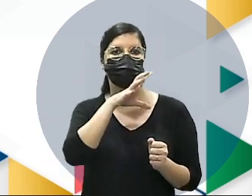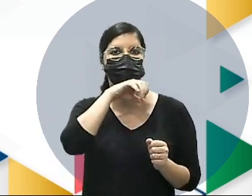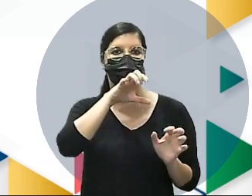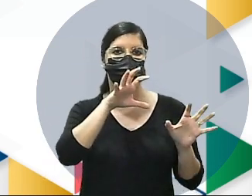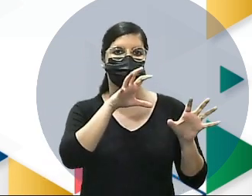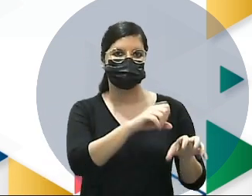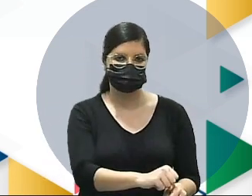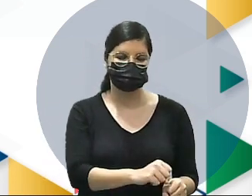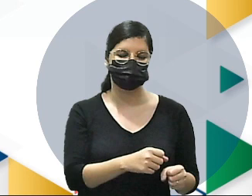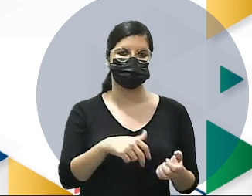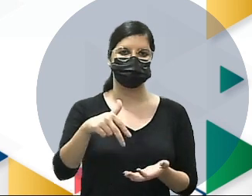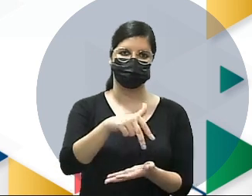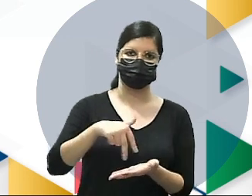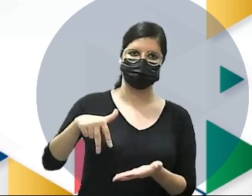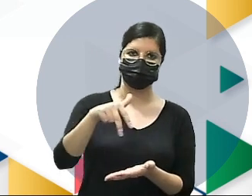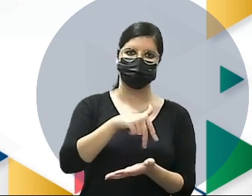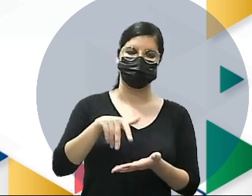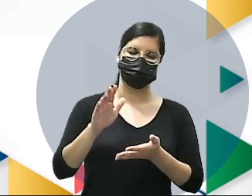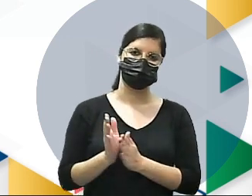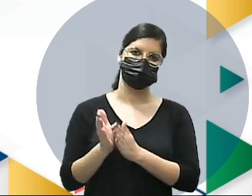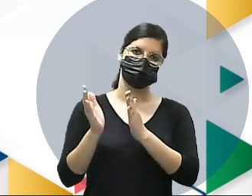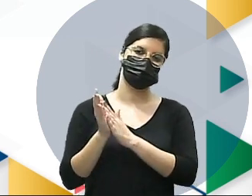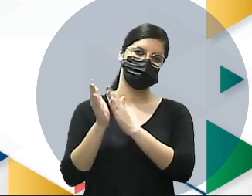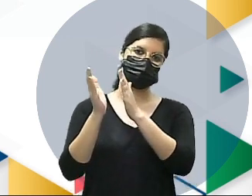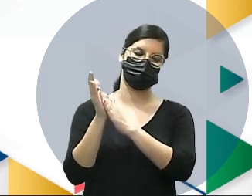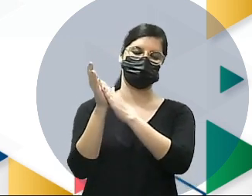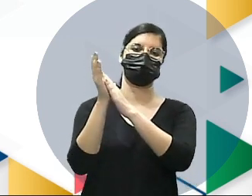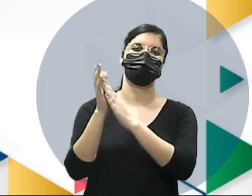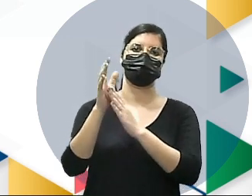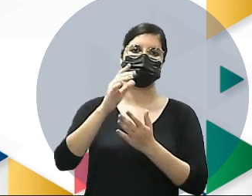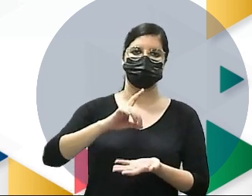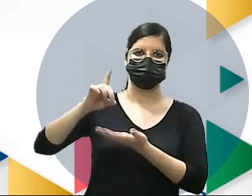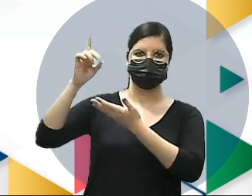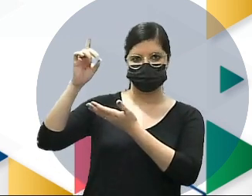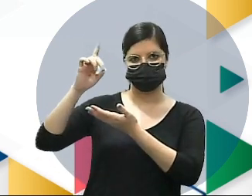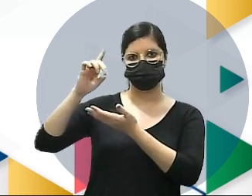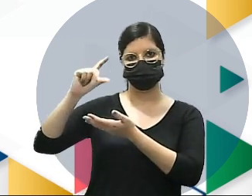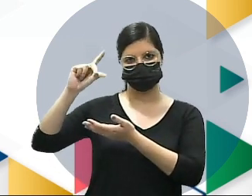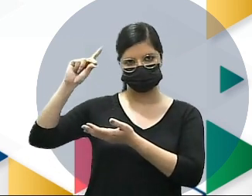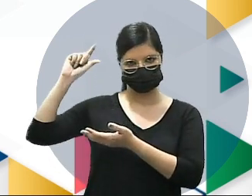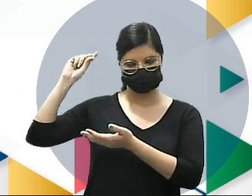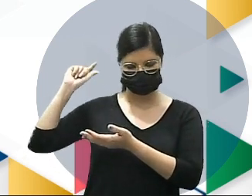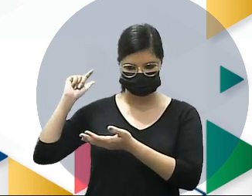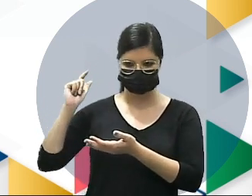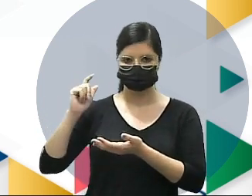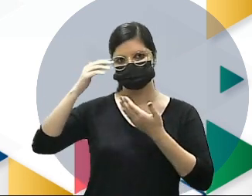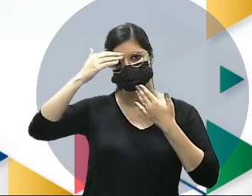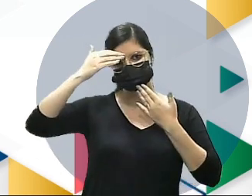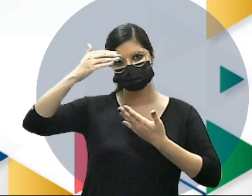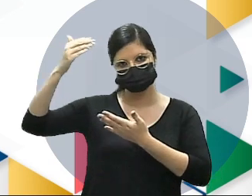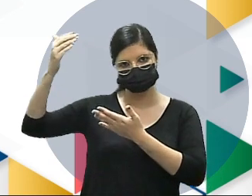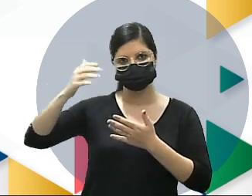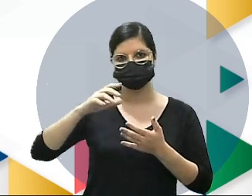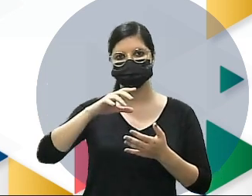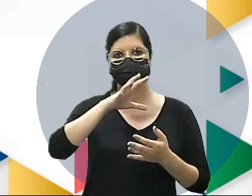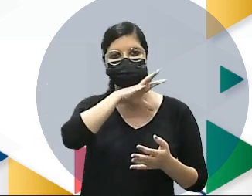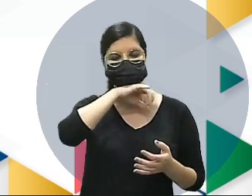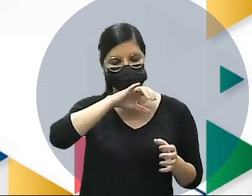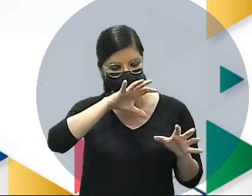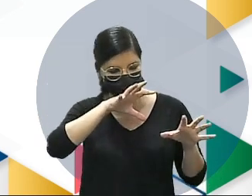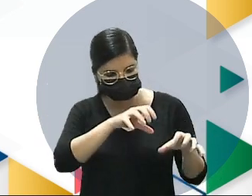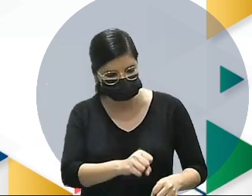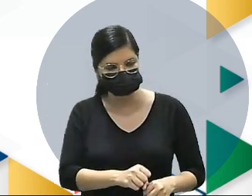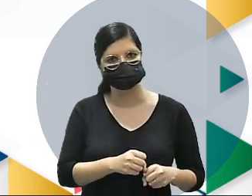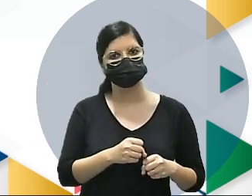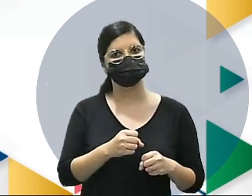então eles dançavam é em homenagem em adoração aos deuses da época deles lá para agradecer pela caça ou para